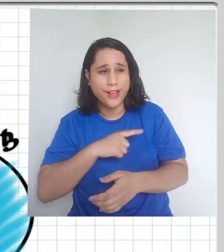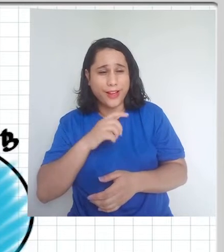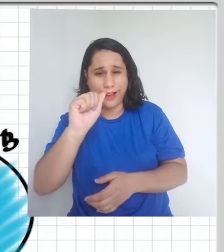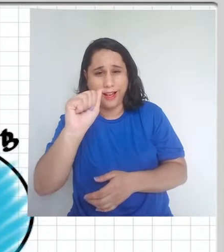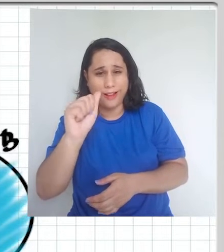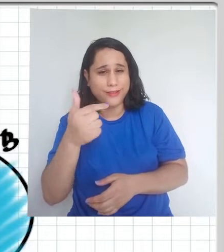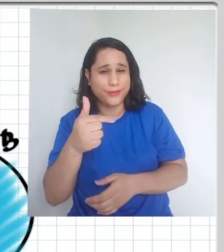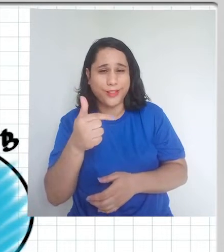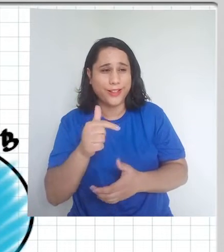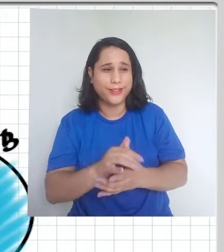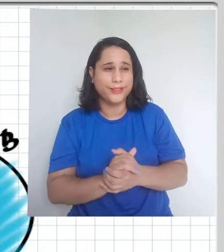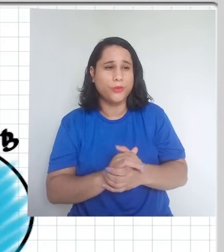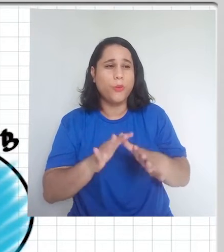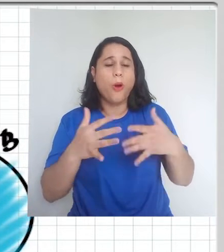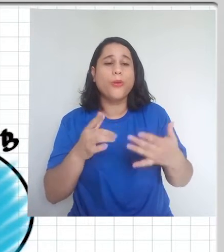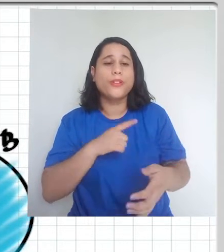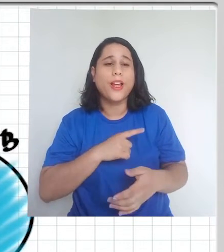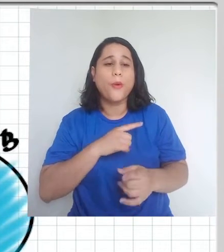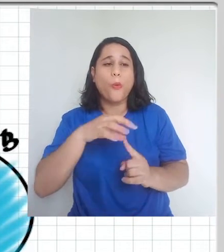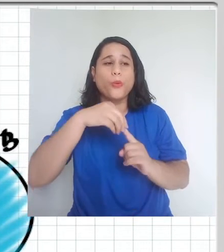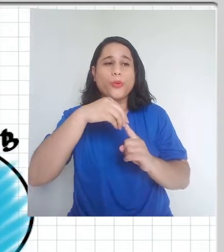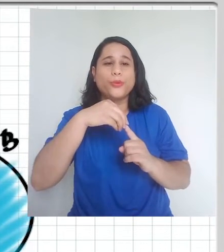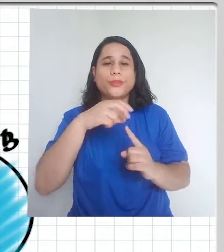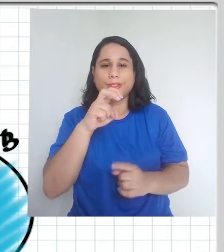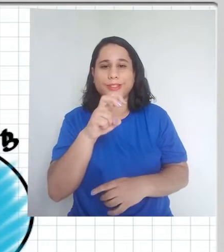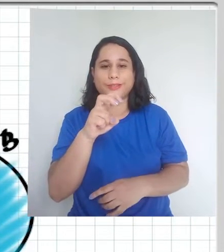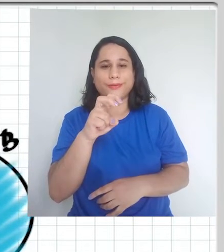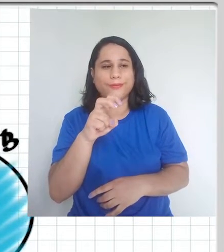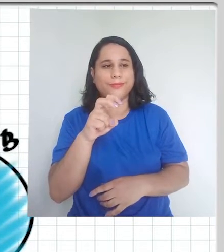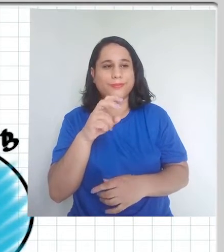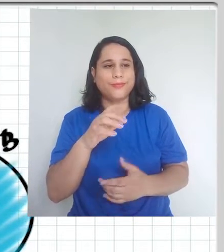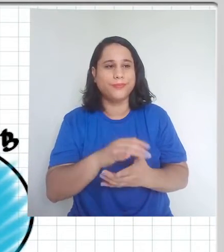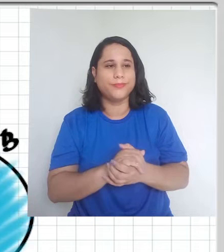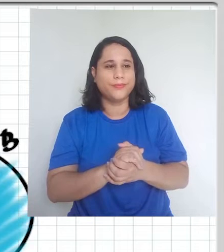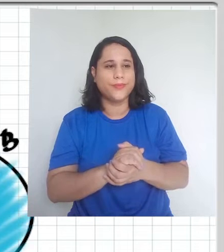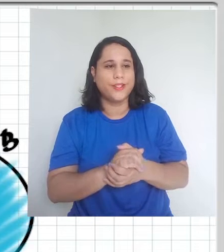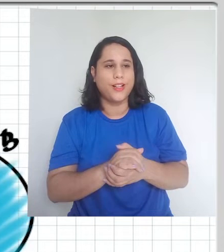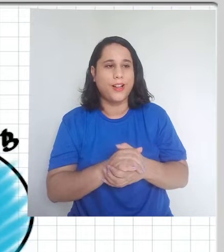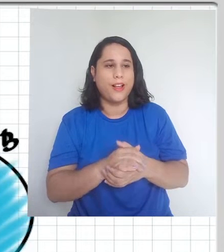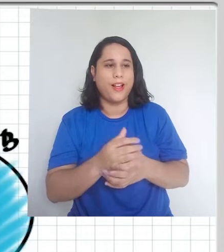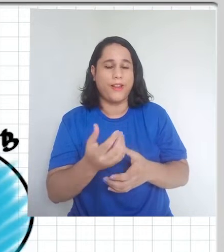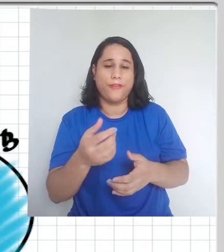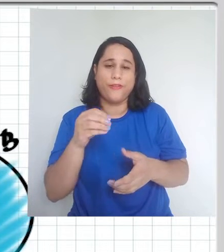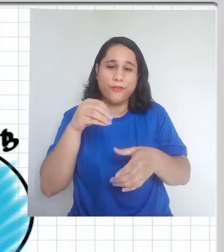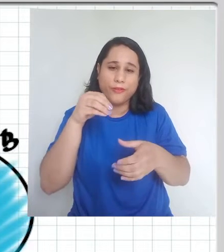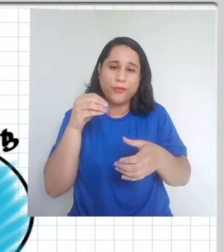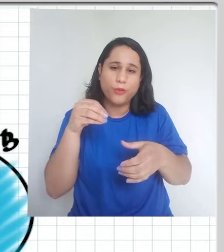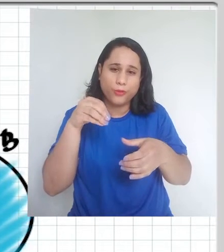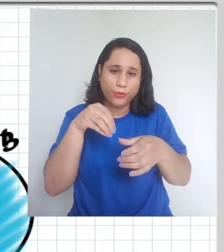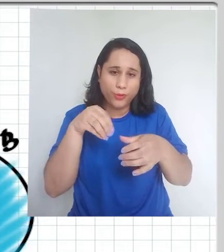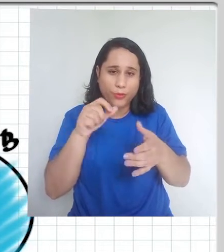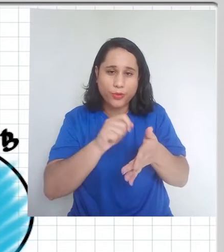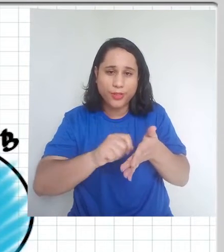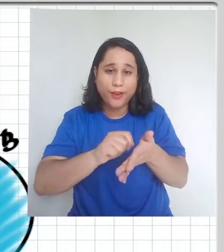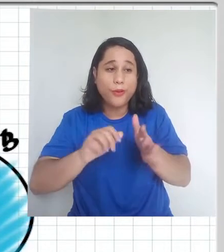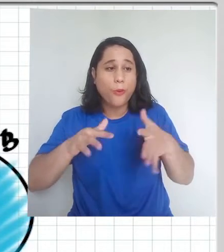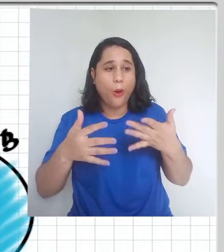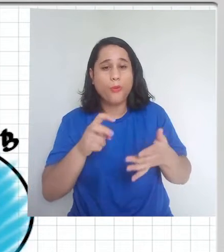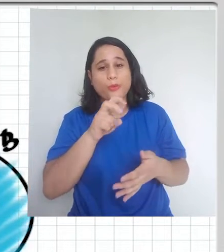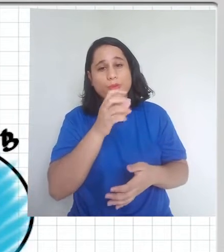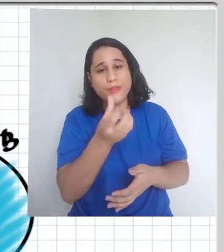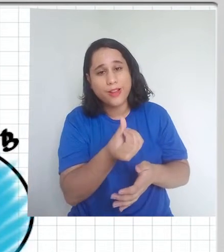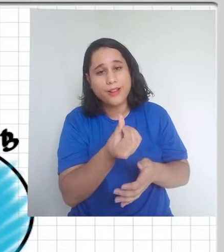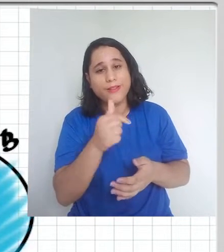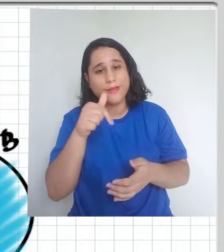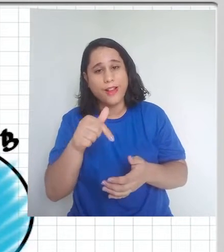que tem em A é quem? Ficamos com o 6 e o 7.